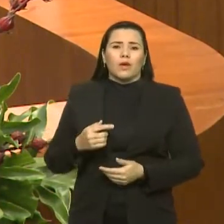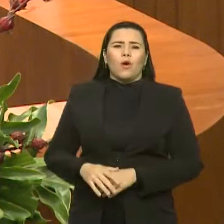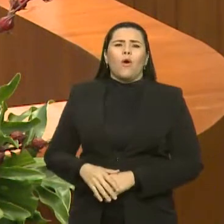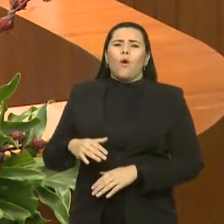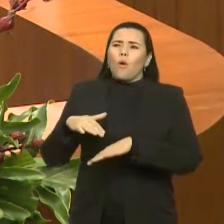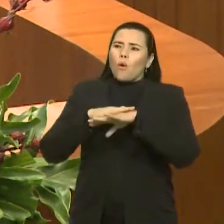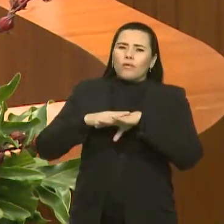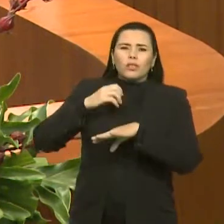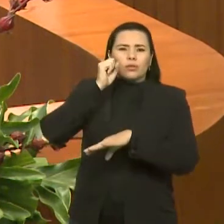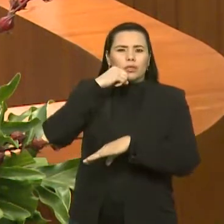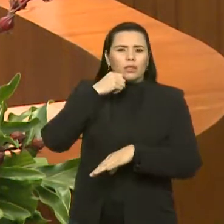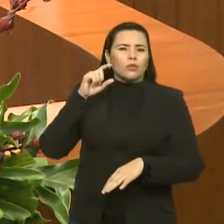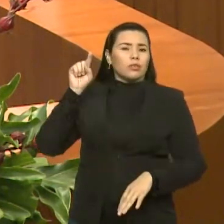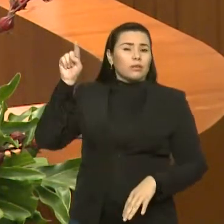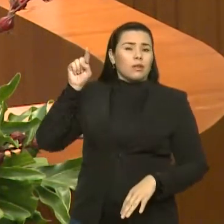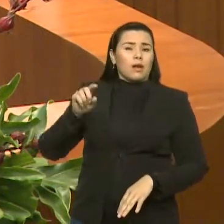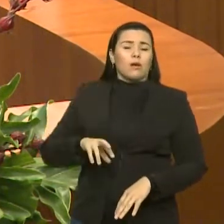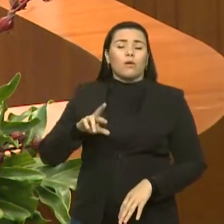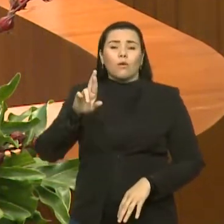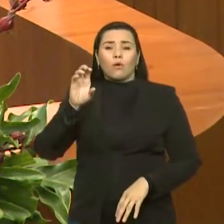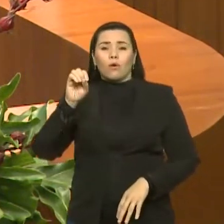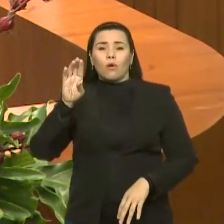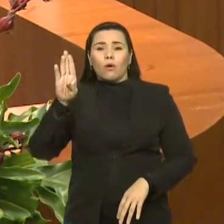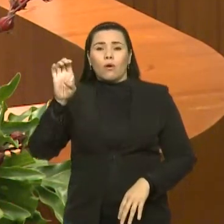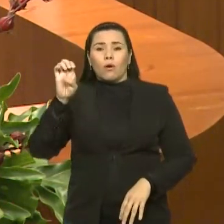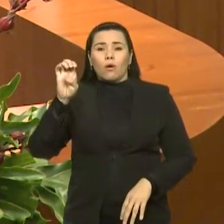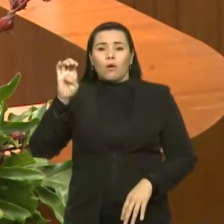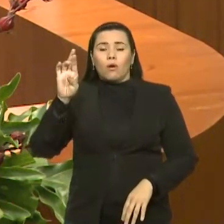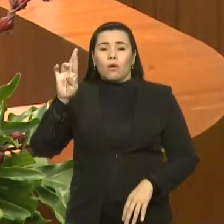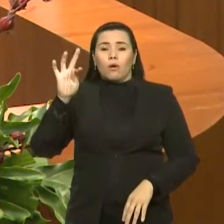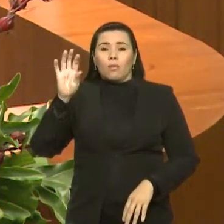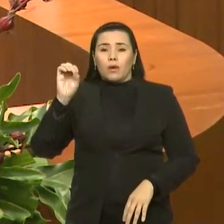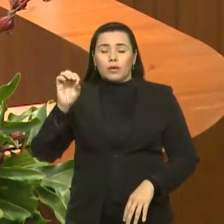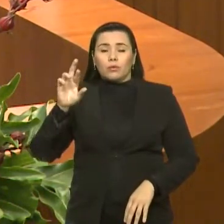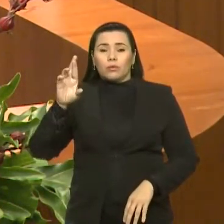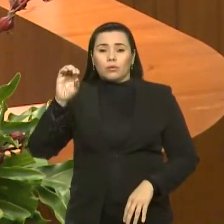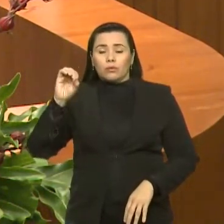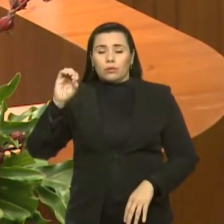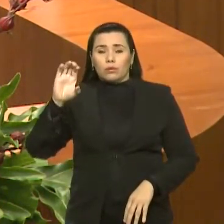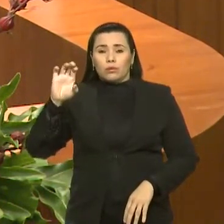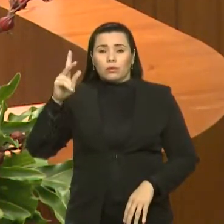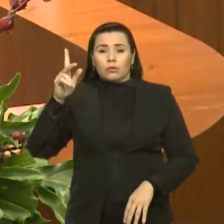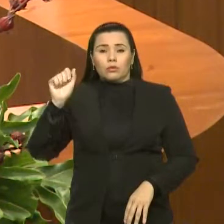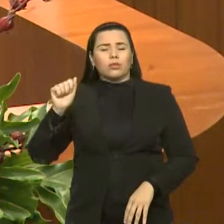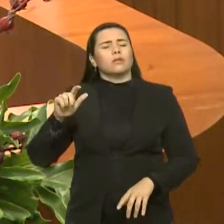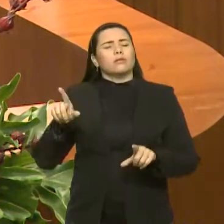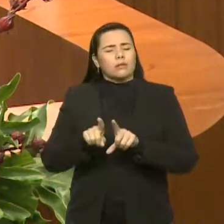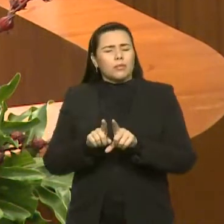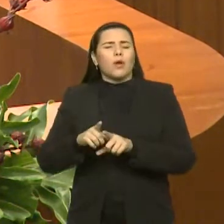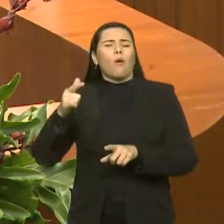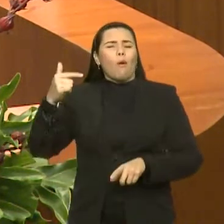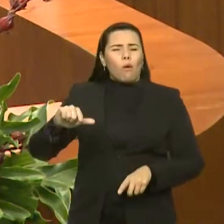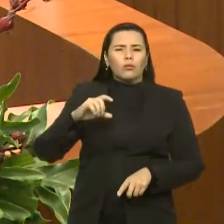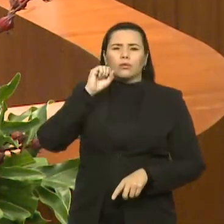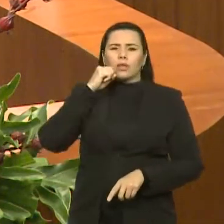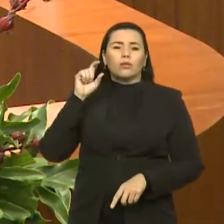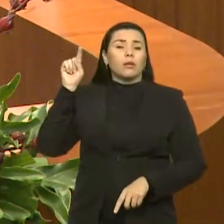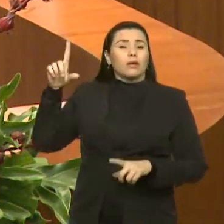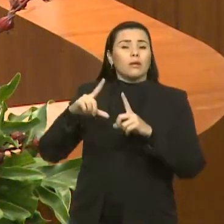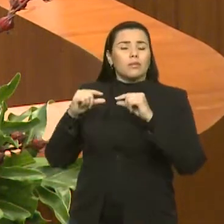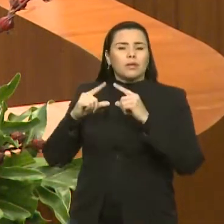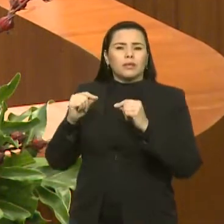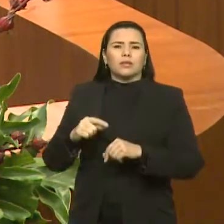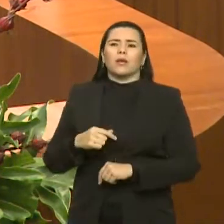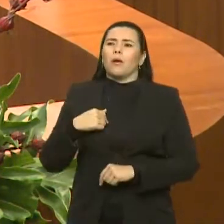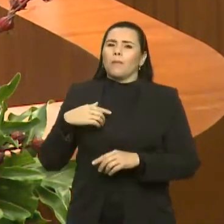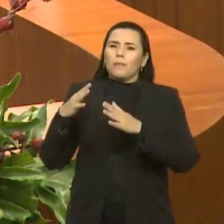está sendo instalada essa comissão externa e dentro de um prazo máximo de 120 dias, mas ele pediu celeridade, tratou